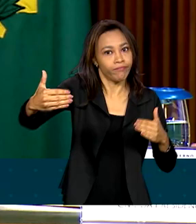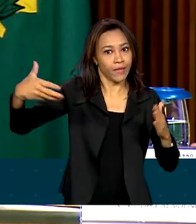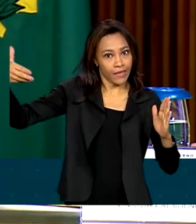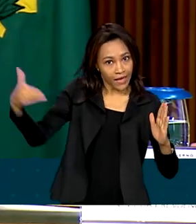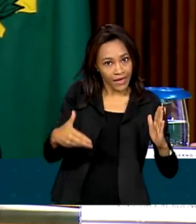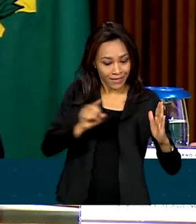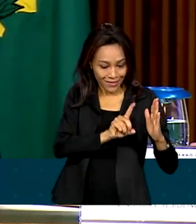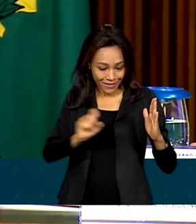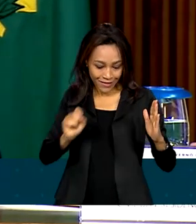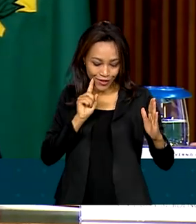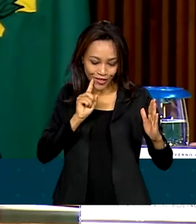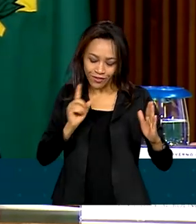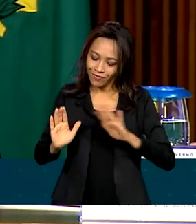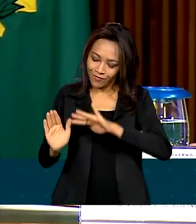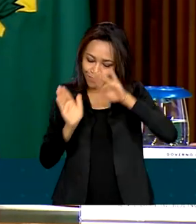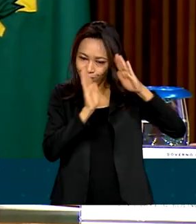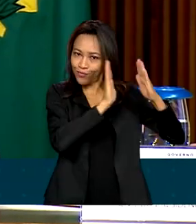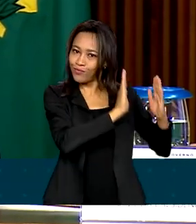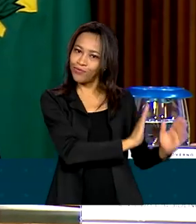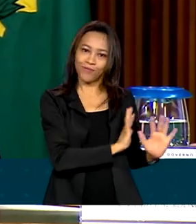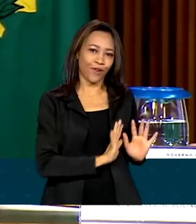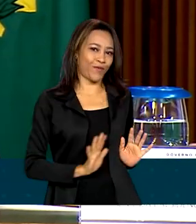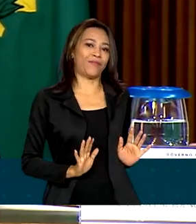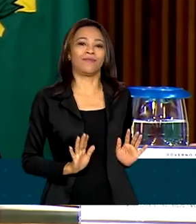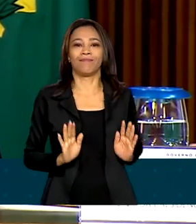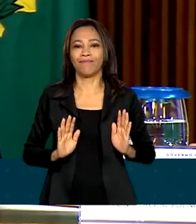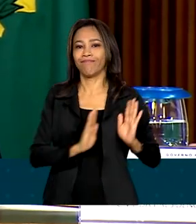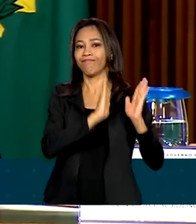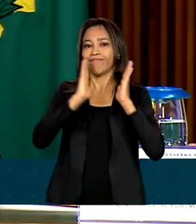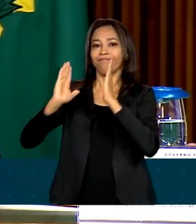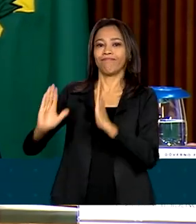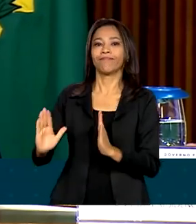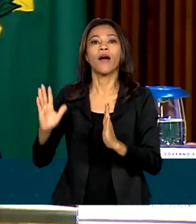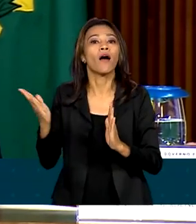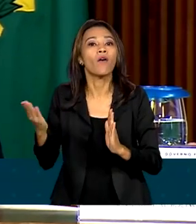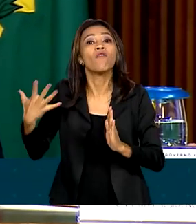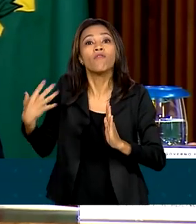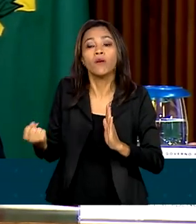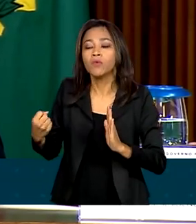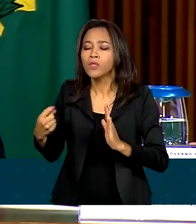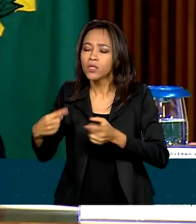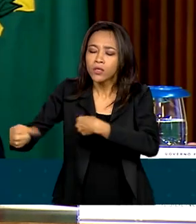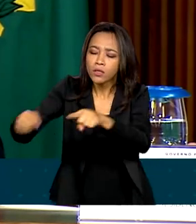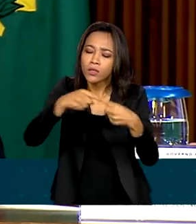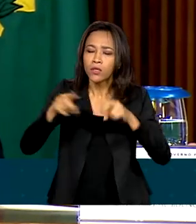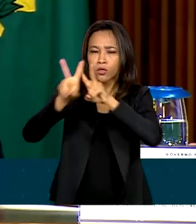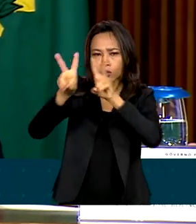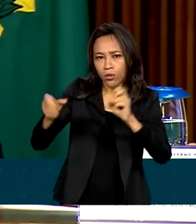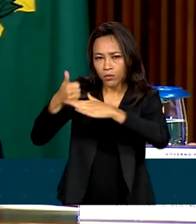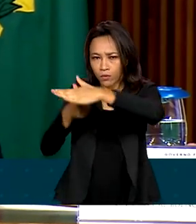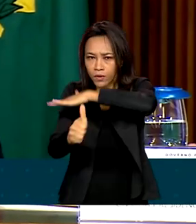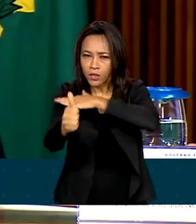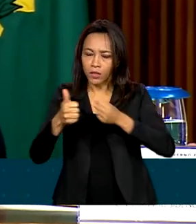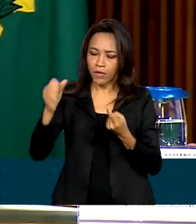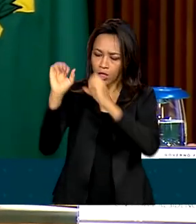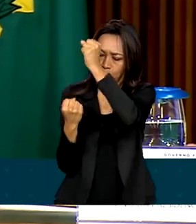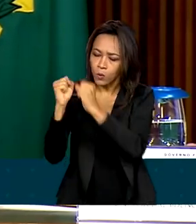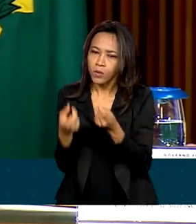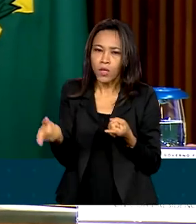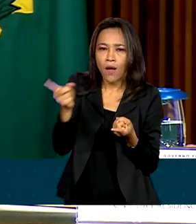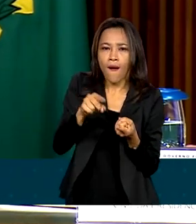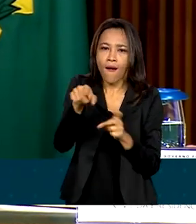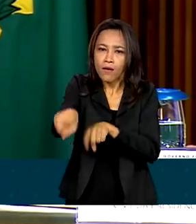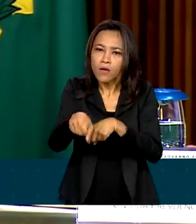do passado. A gente vai ter que discutir o que a gente vai fazer do ponto de vista do investimento na área industrial, na área agrícola,